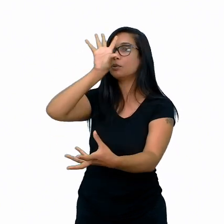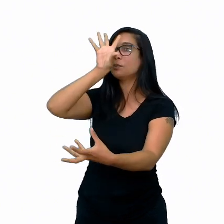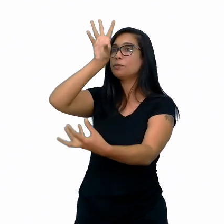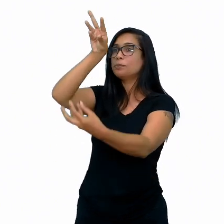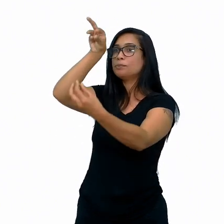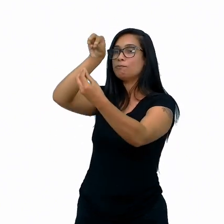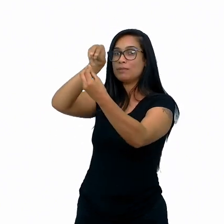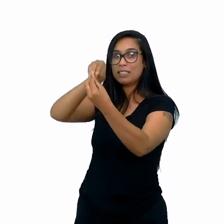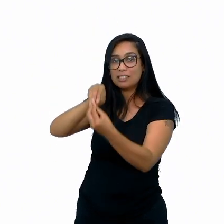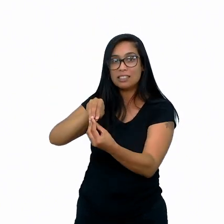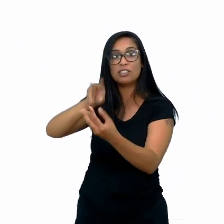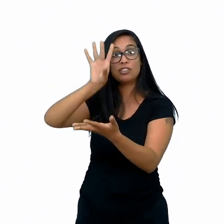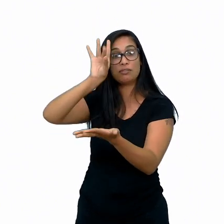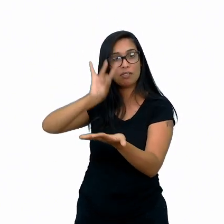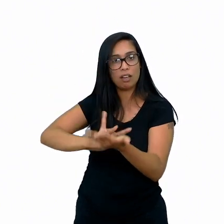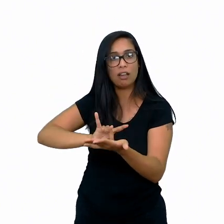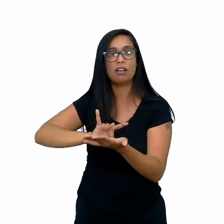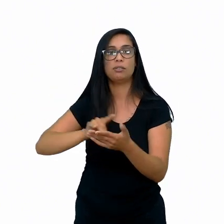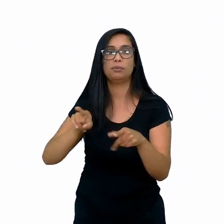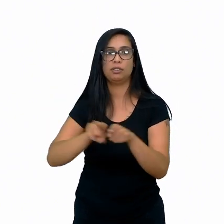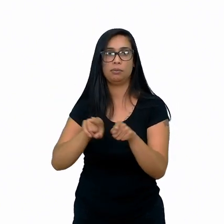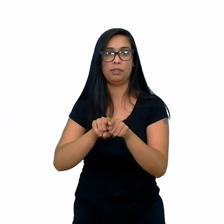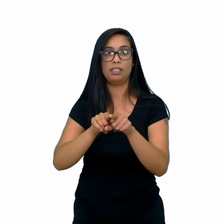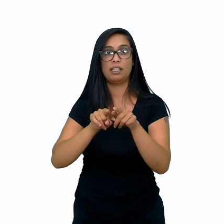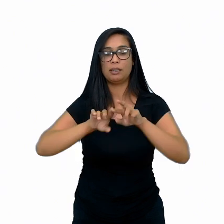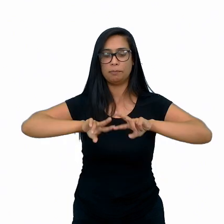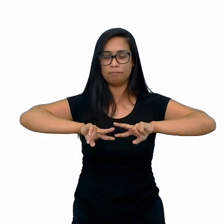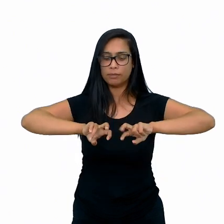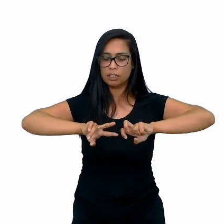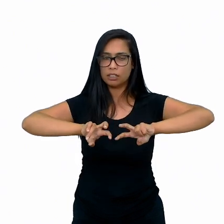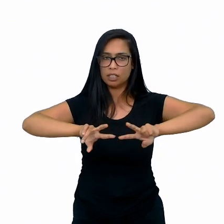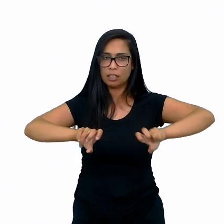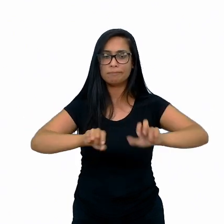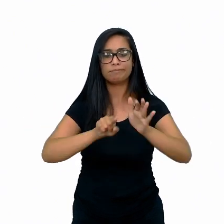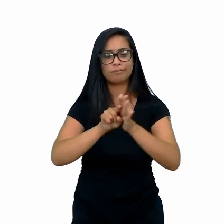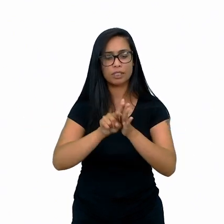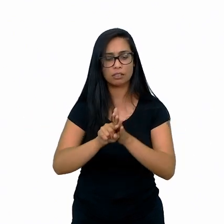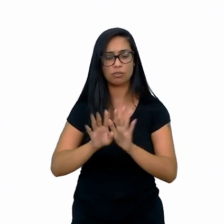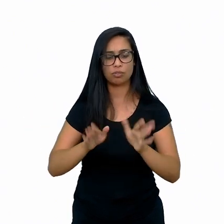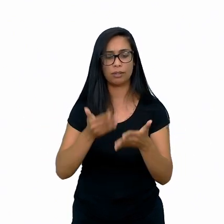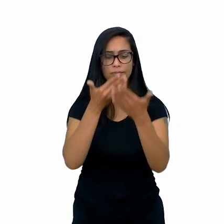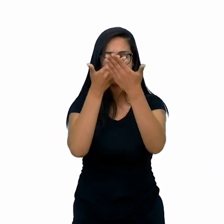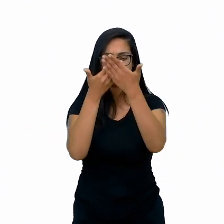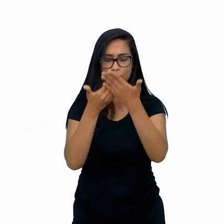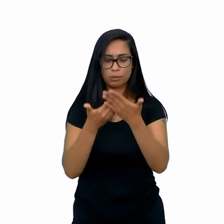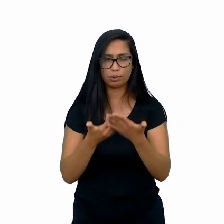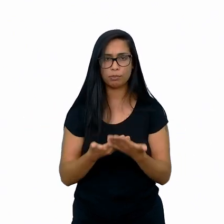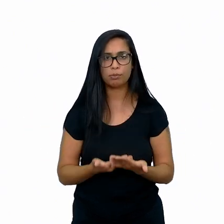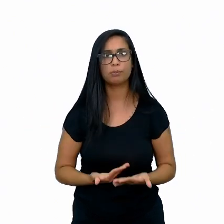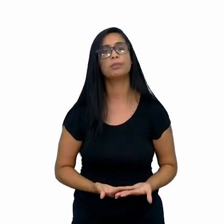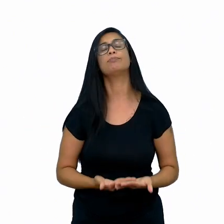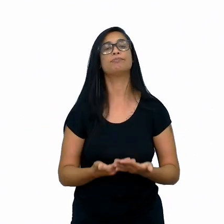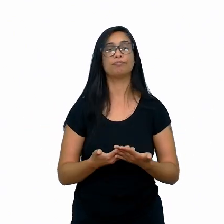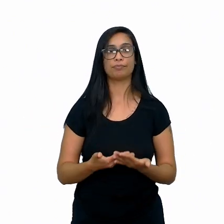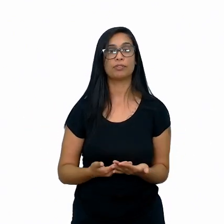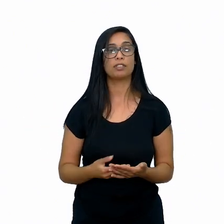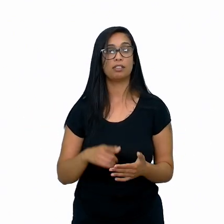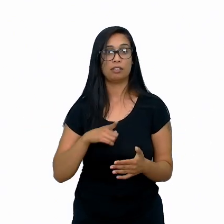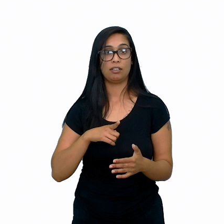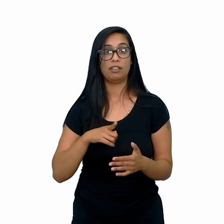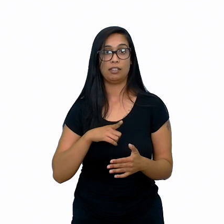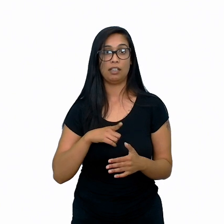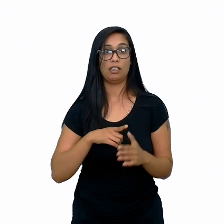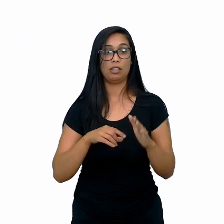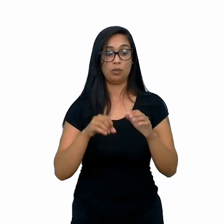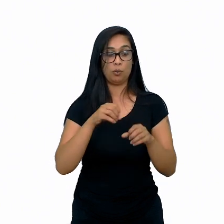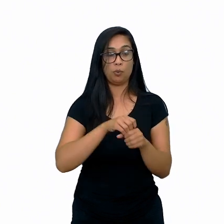informações, partindo do que foi pesquisado e estudado, diferente da reescrita, em que eles já têm o conteúdo